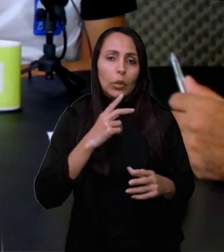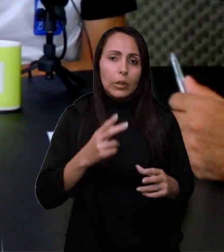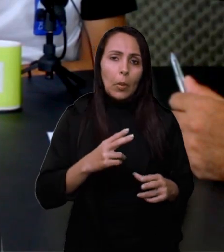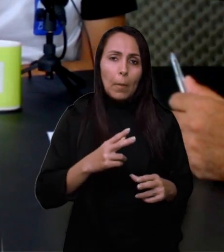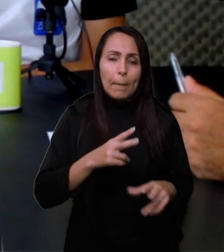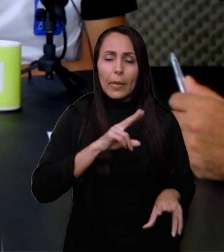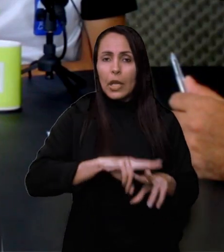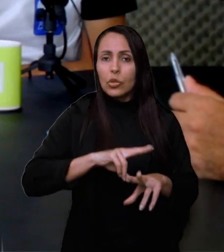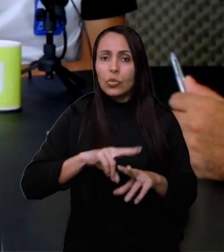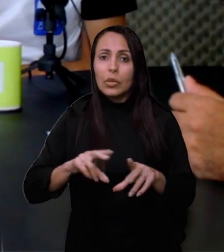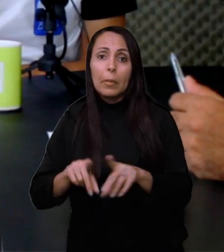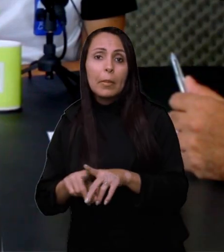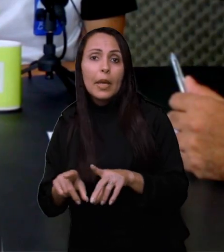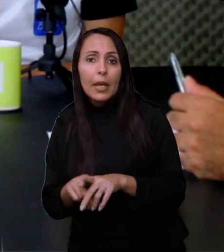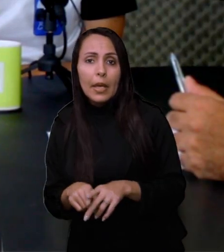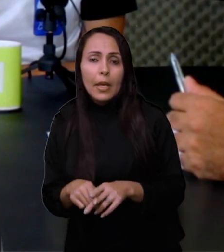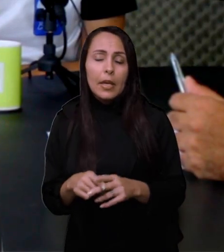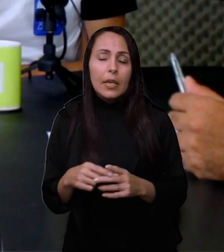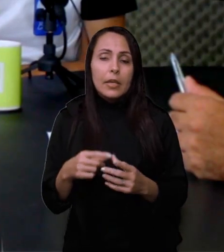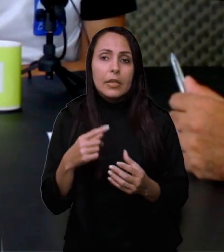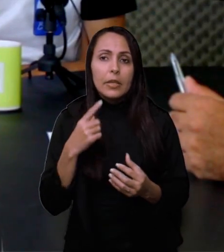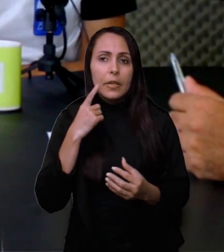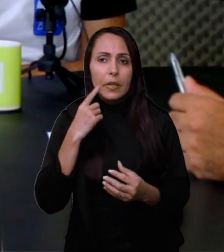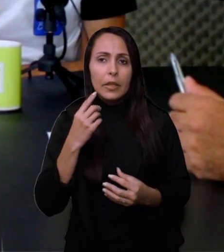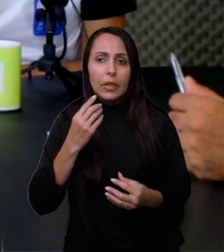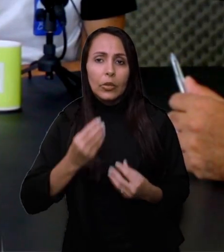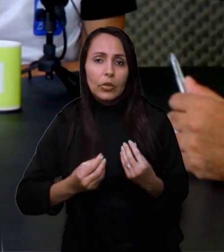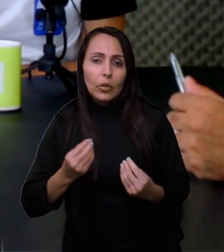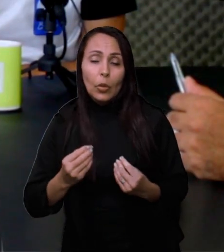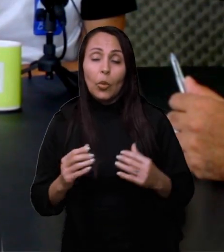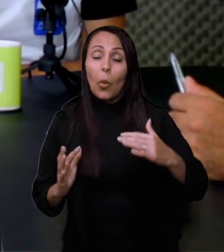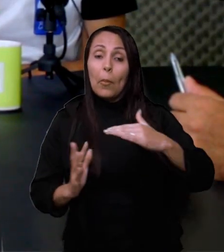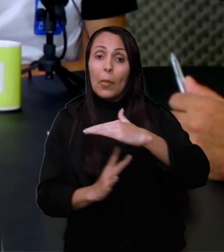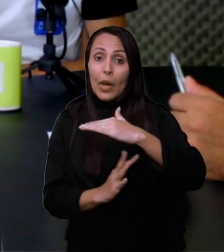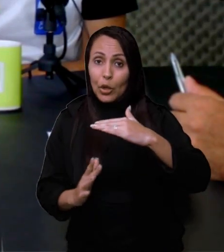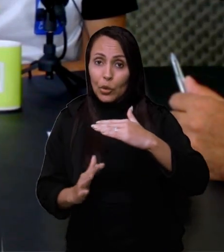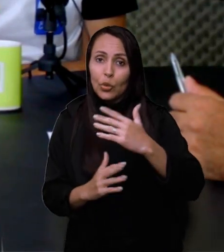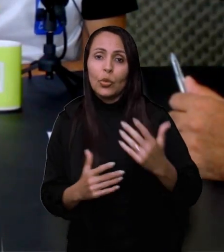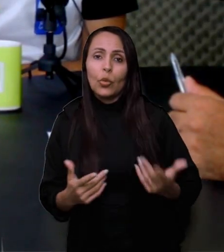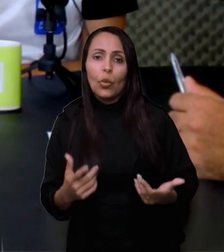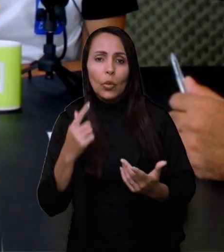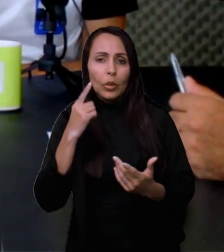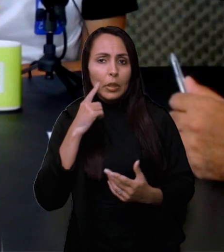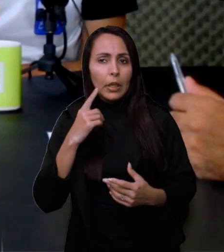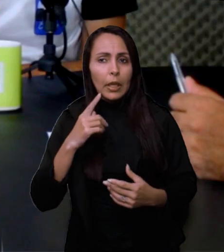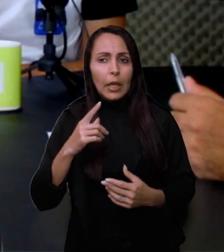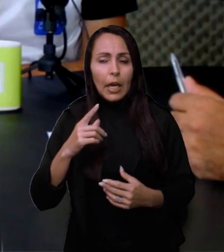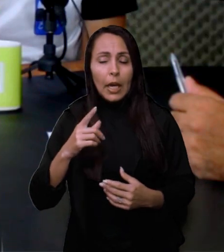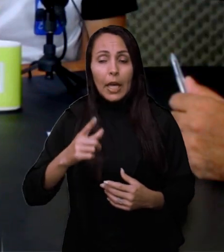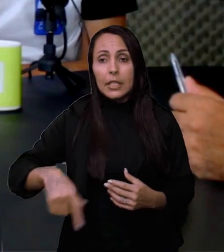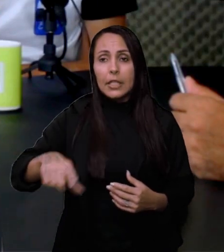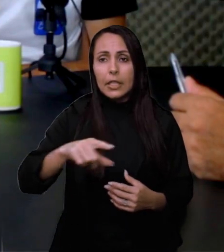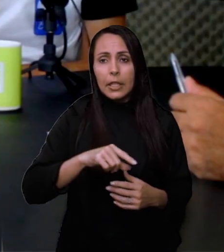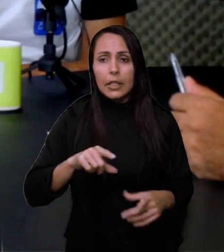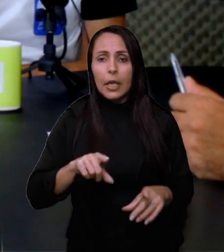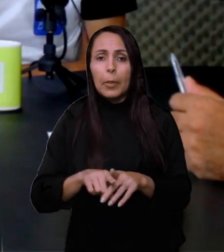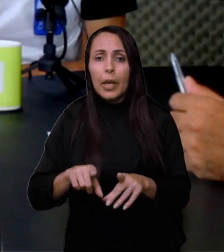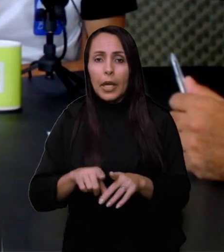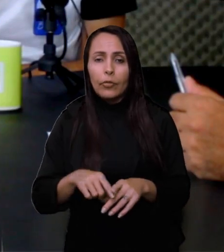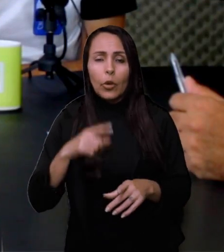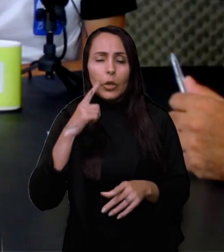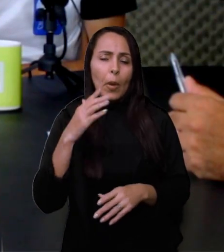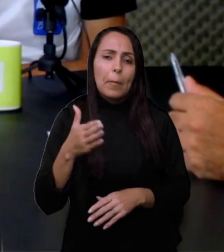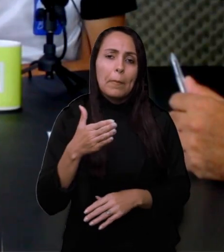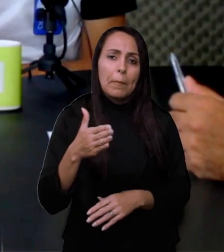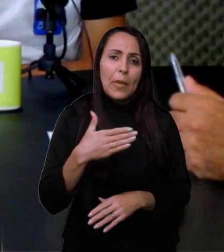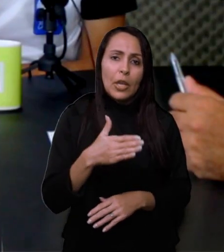que um copépode, que é um zooplâncton, né? Comeu um microplástico, aí esse copépode foi ingerido por um peixe, que